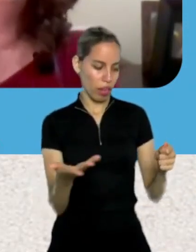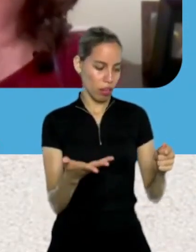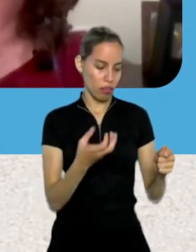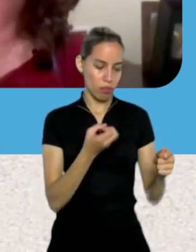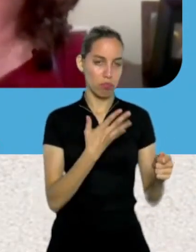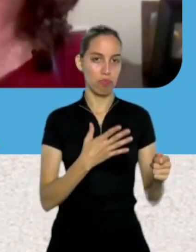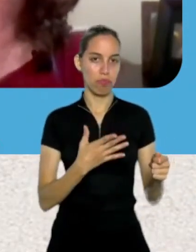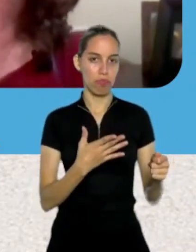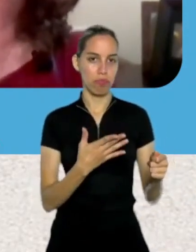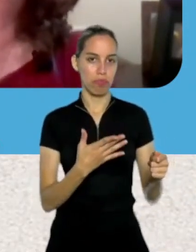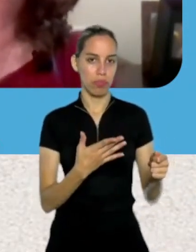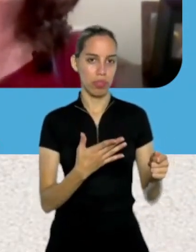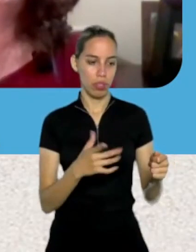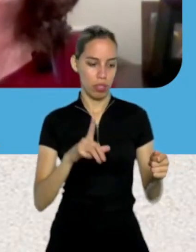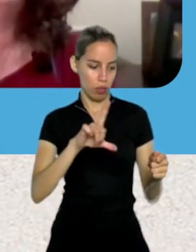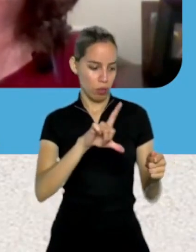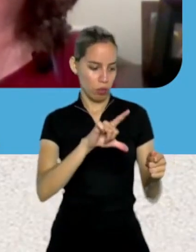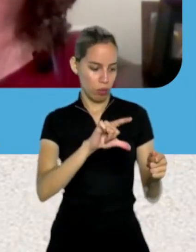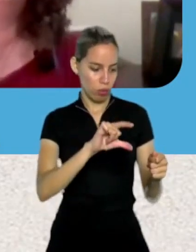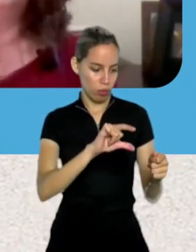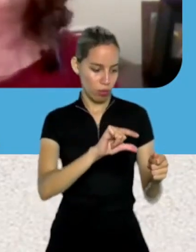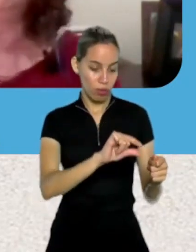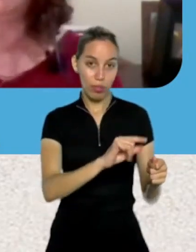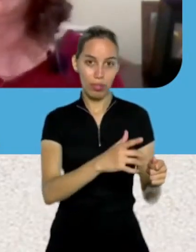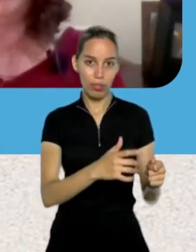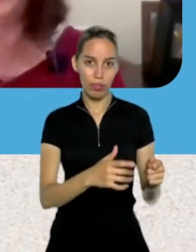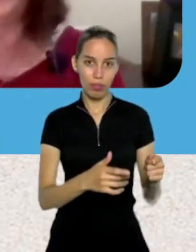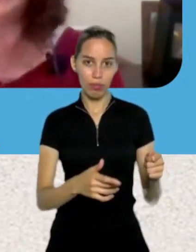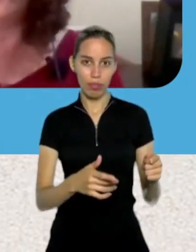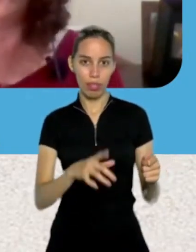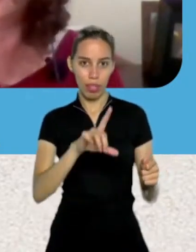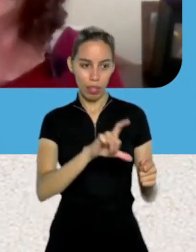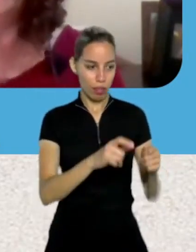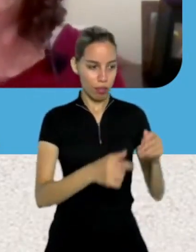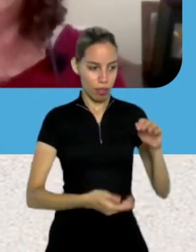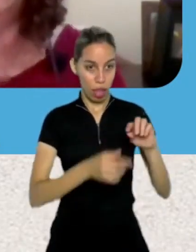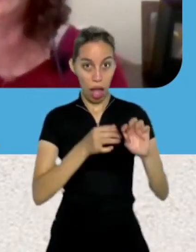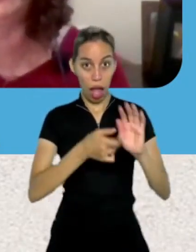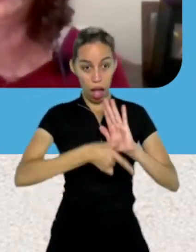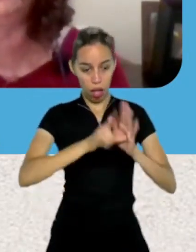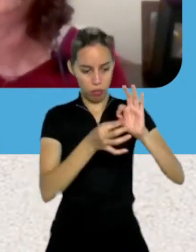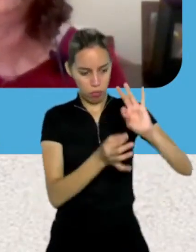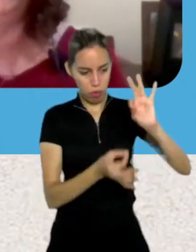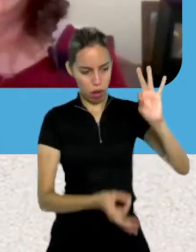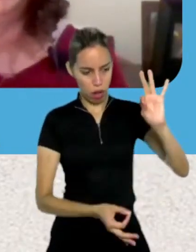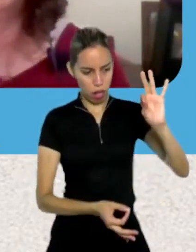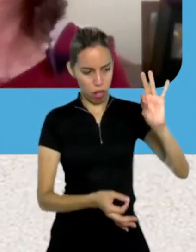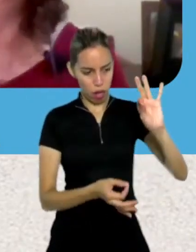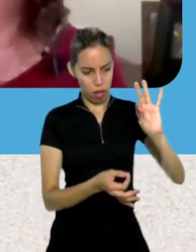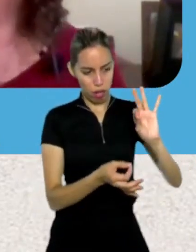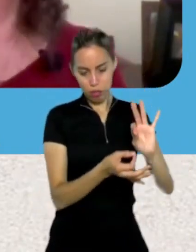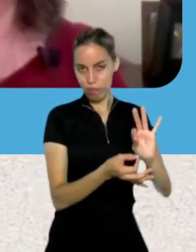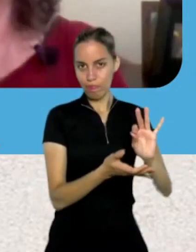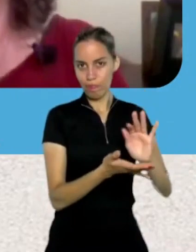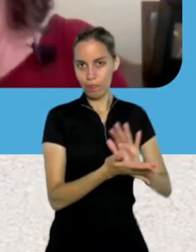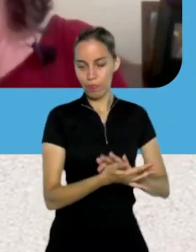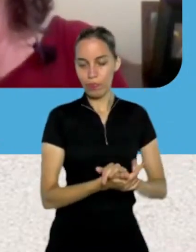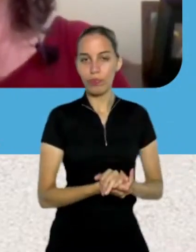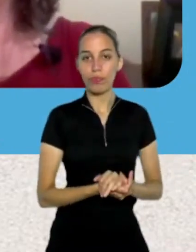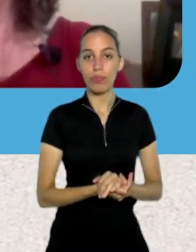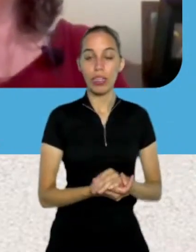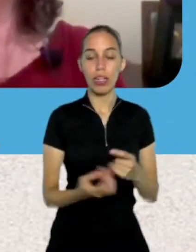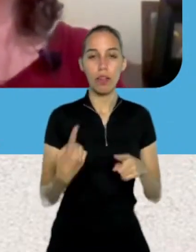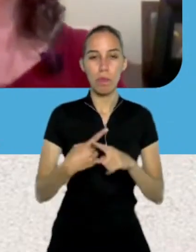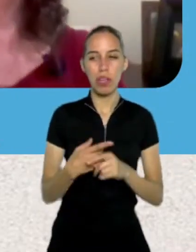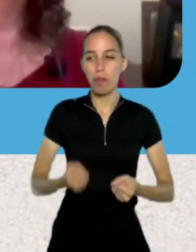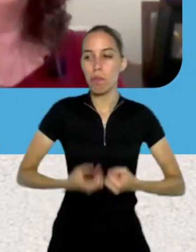né? Então, é bem assim, porque a questão da poesia, às vezes,